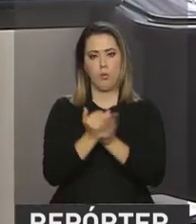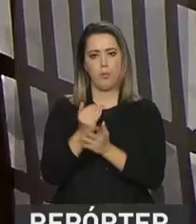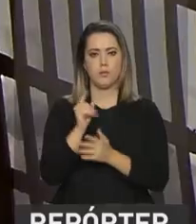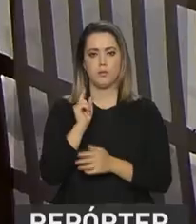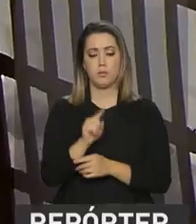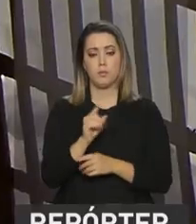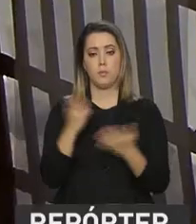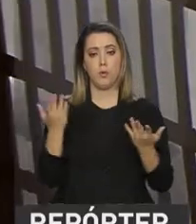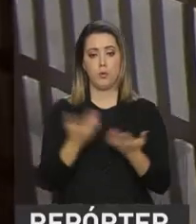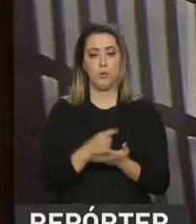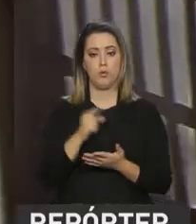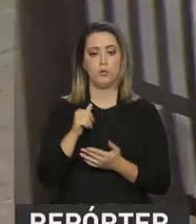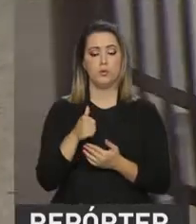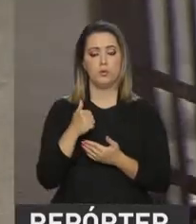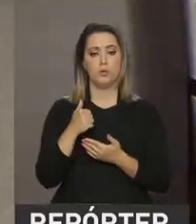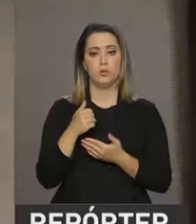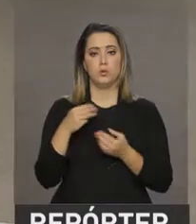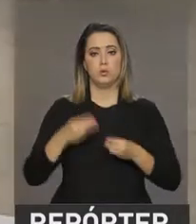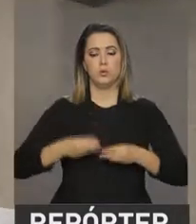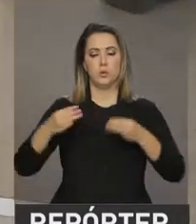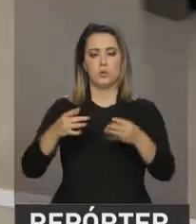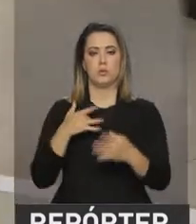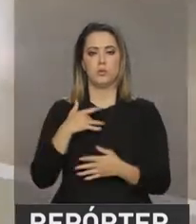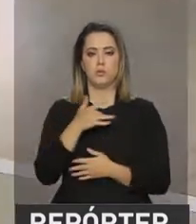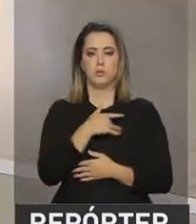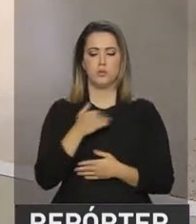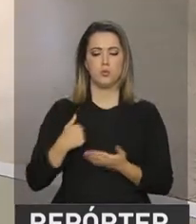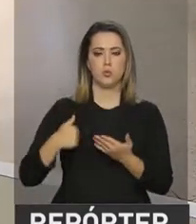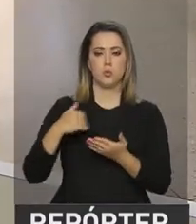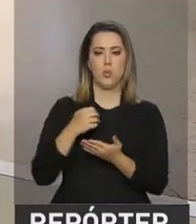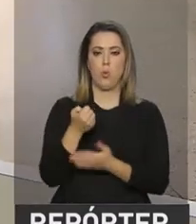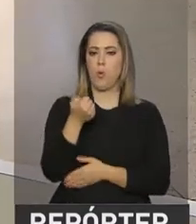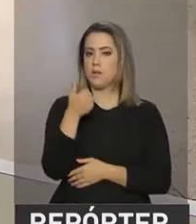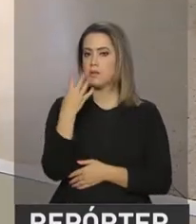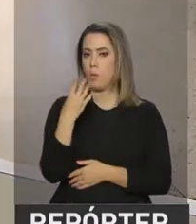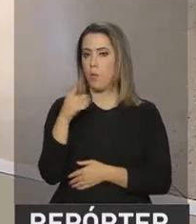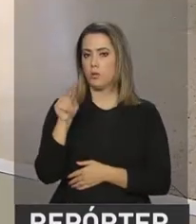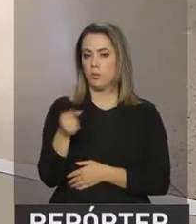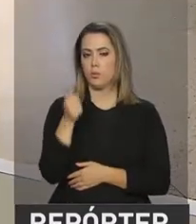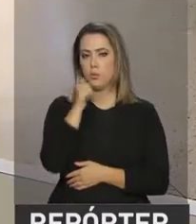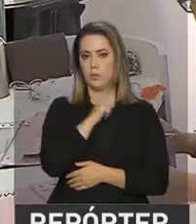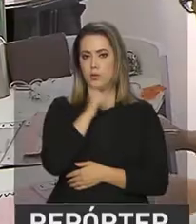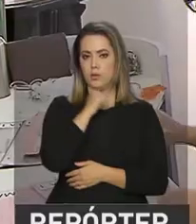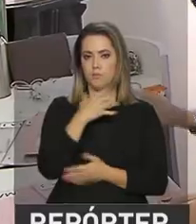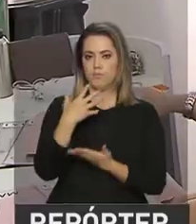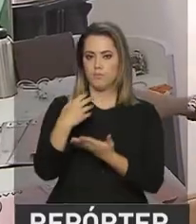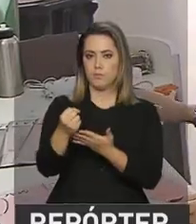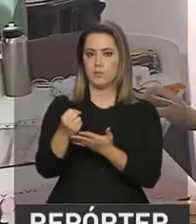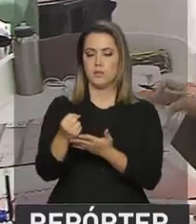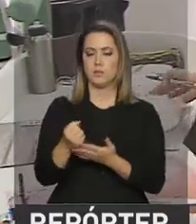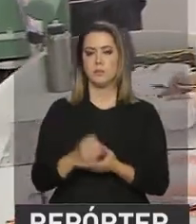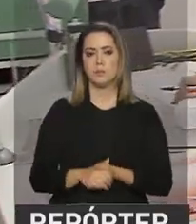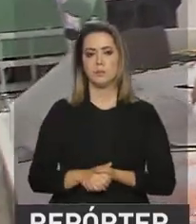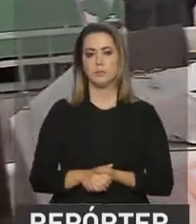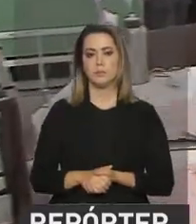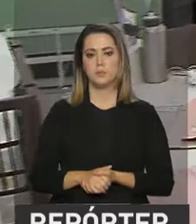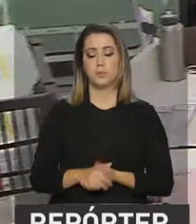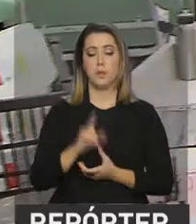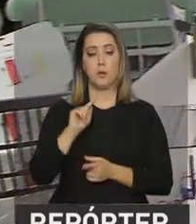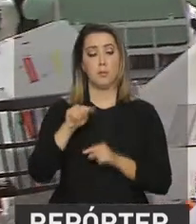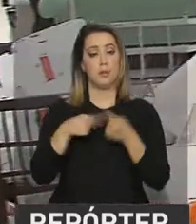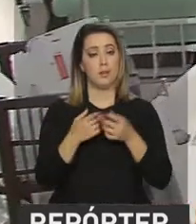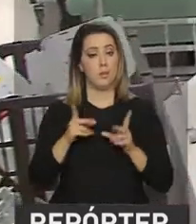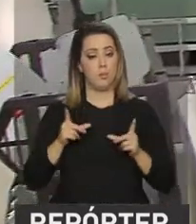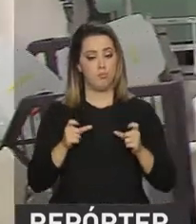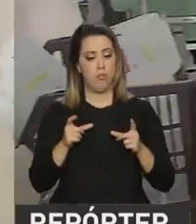inicial. Atualmente, o Ministério da Saúde atende quase 4 mil pacientes com o medicamento. Na fase avançada, o câncer de mama